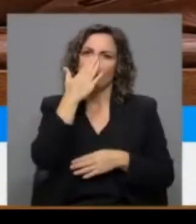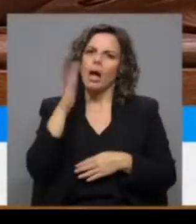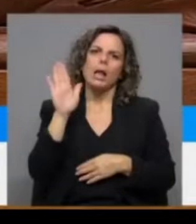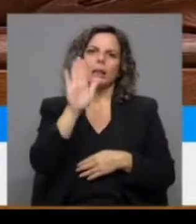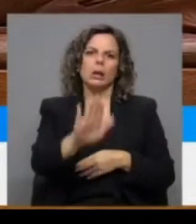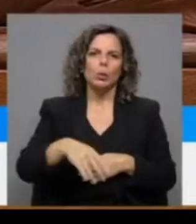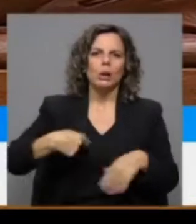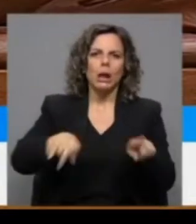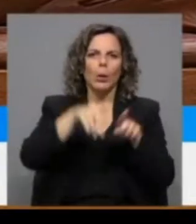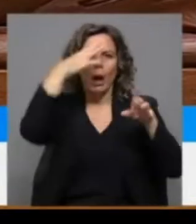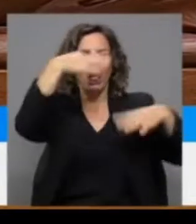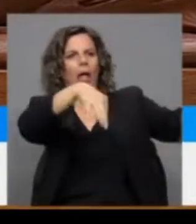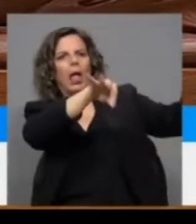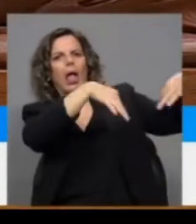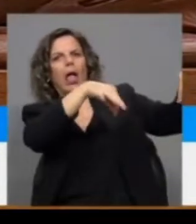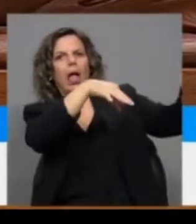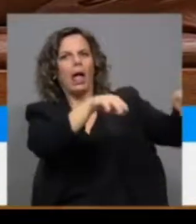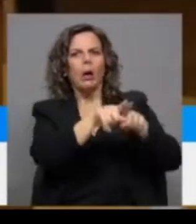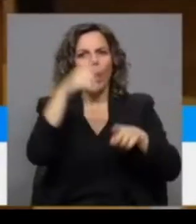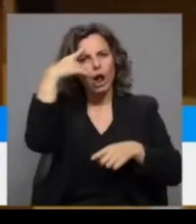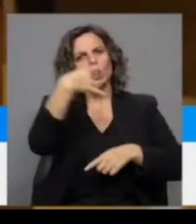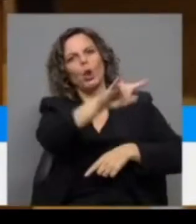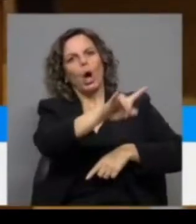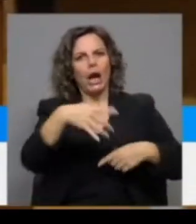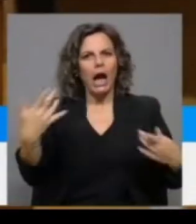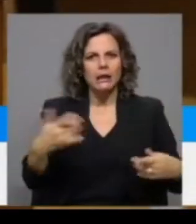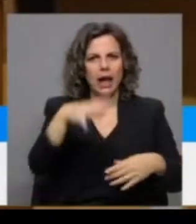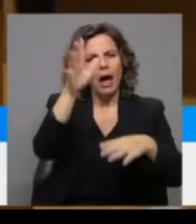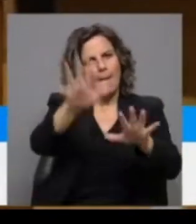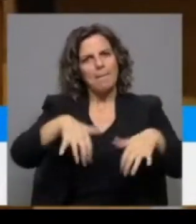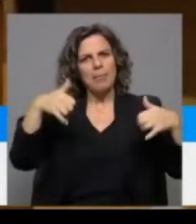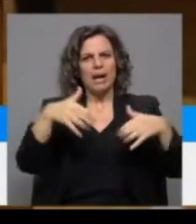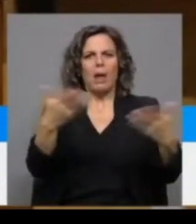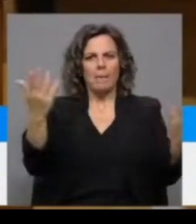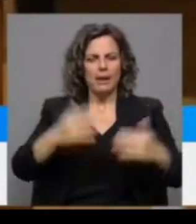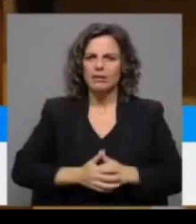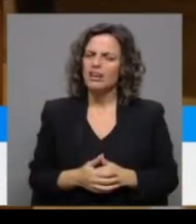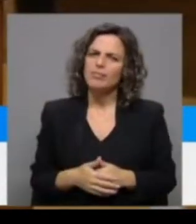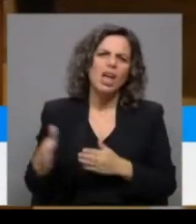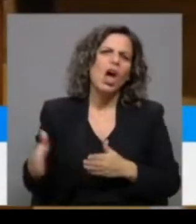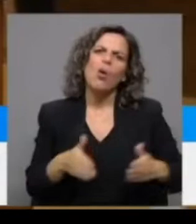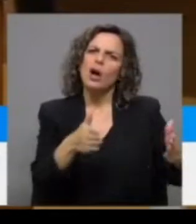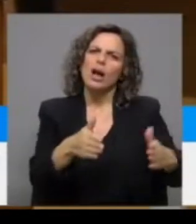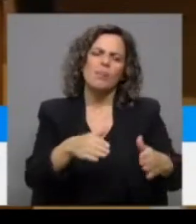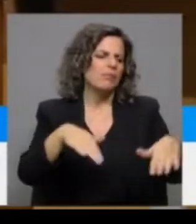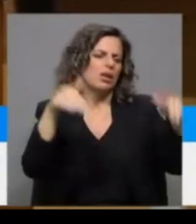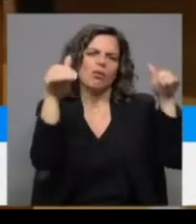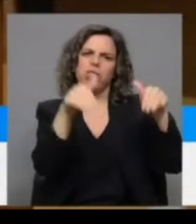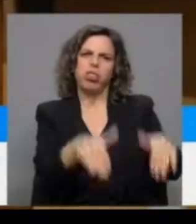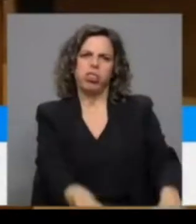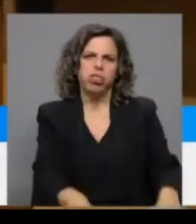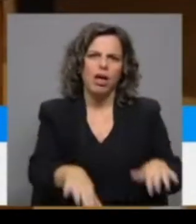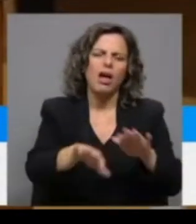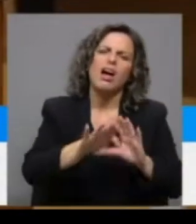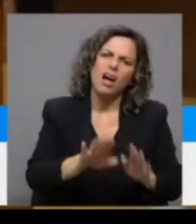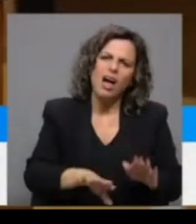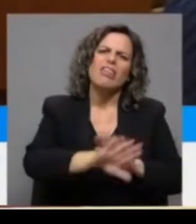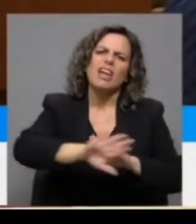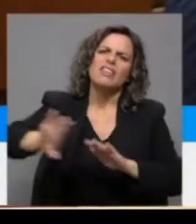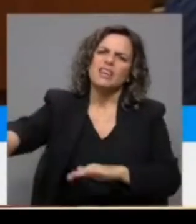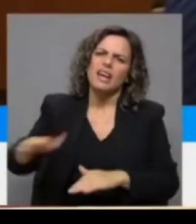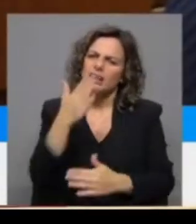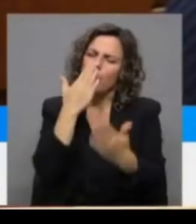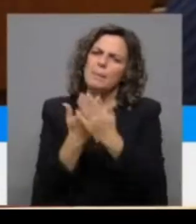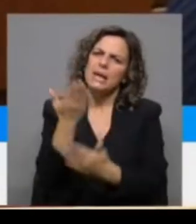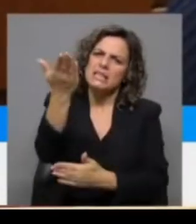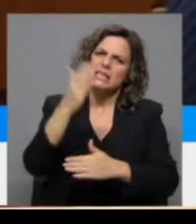forcado numa qualquer tourada parlamentar. É mesmo o caminho da desgraça da direita, aqui mesmo, à nossa frente e perante si. E é